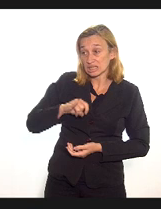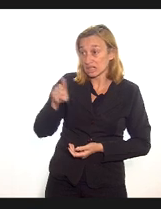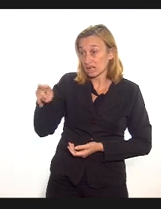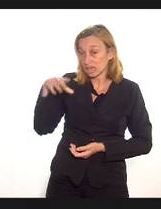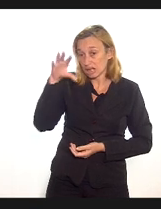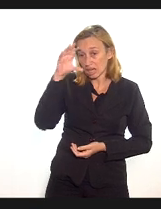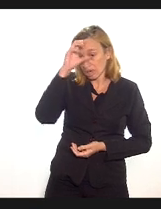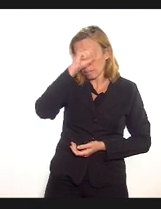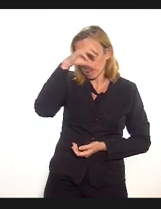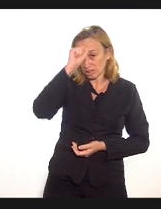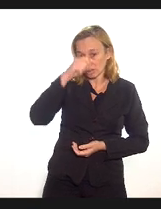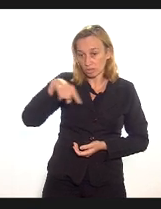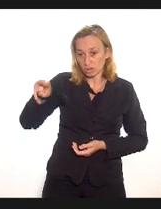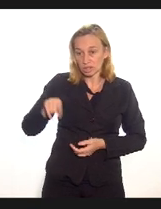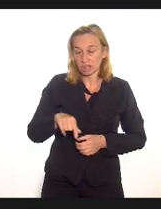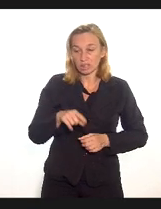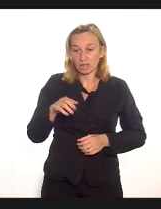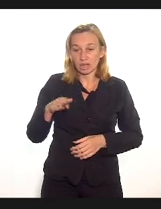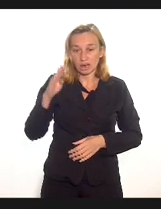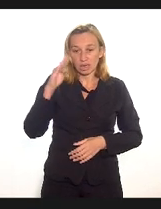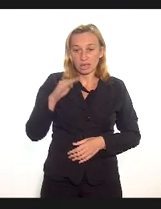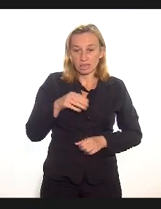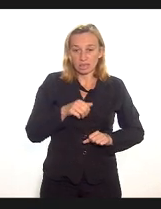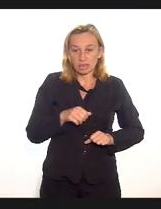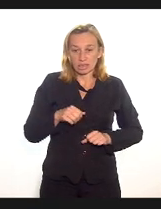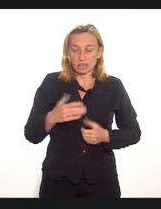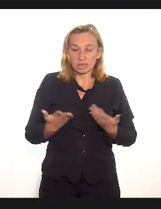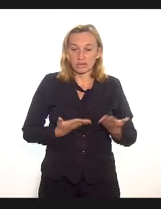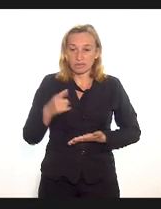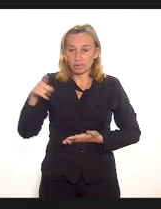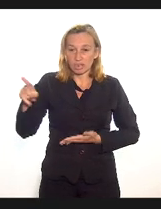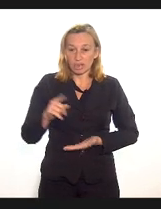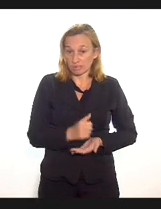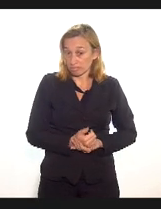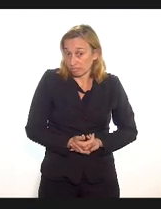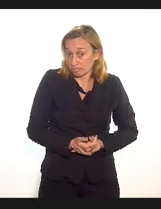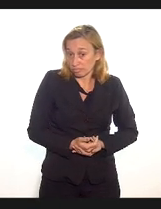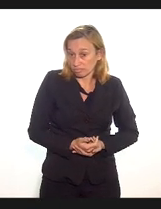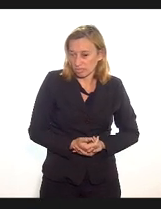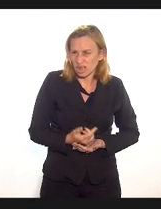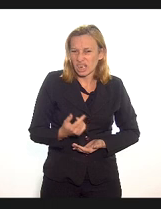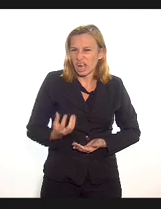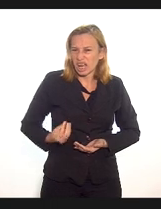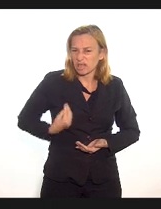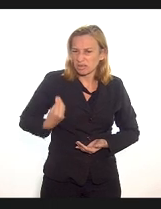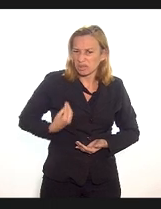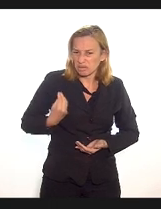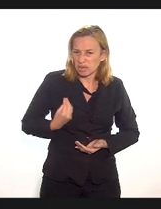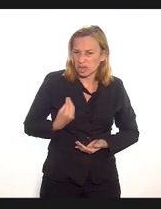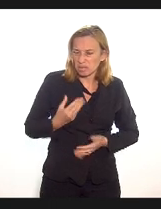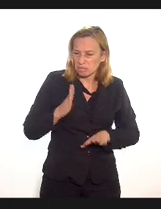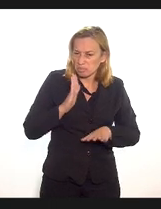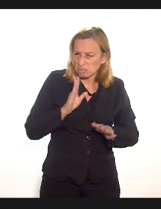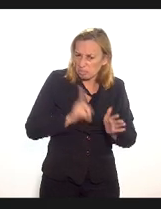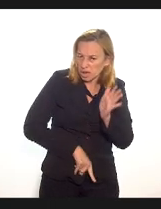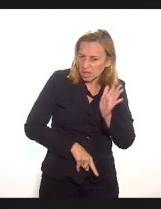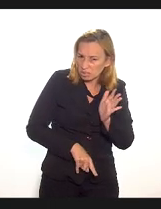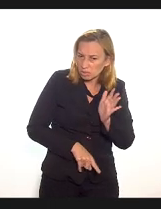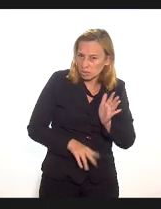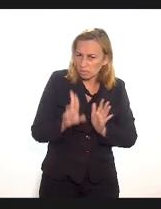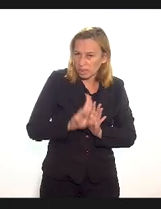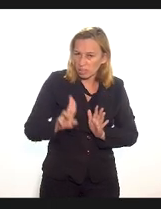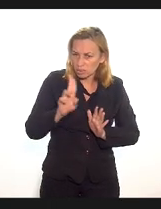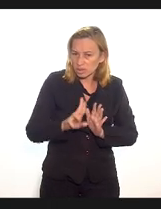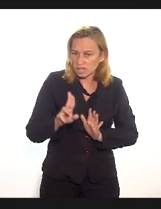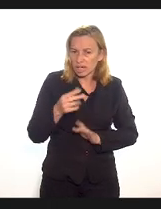ao regime do Pinochet no Chile. Né? O que ele está propondo? Que as pessoas vivam menos para usarem menos os serviços de